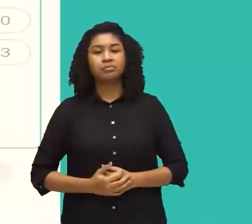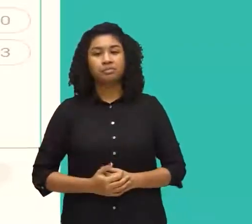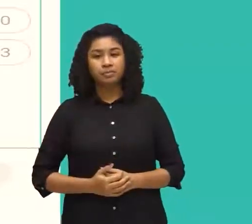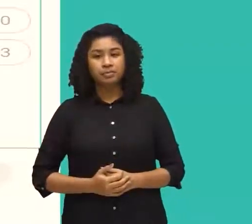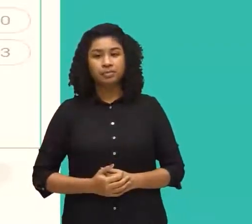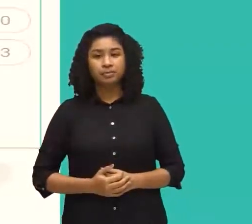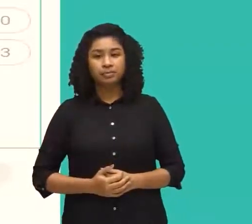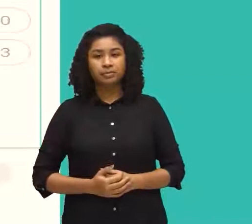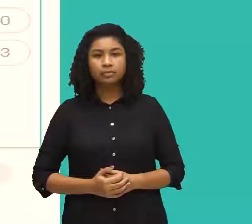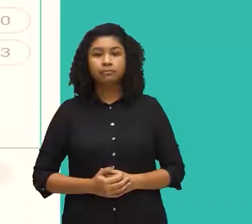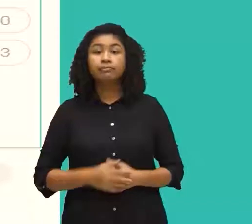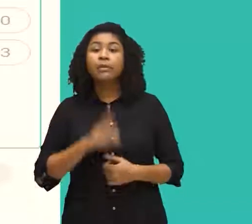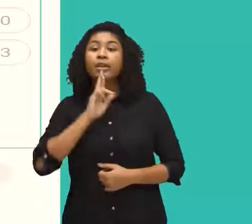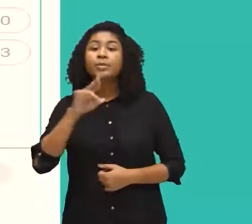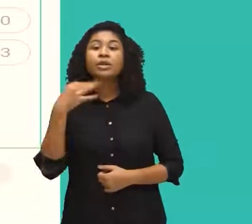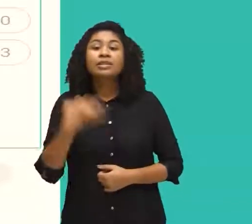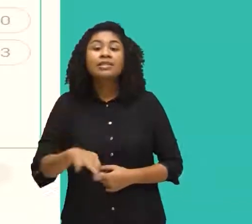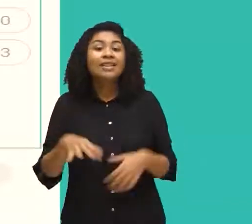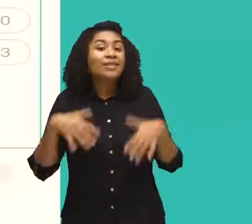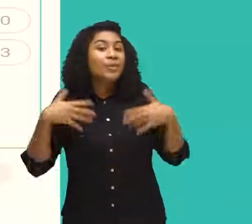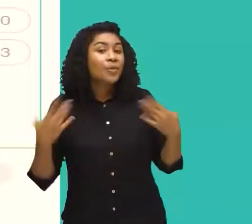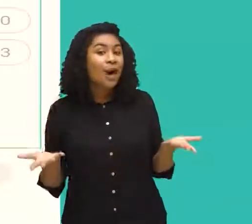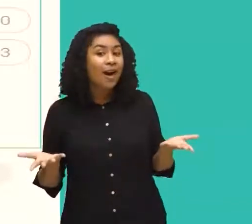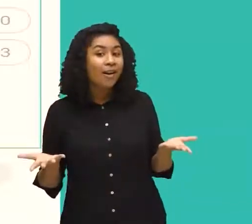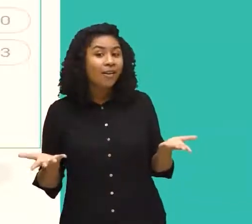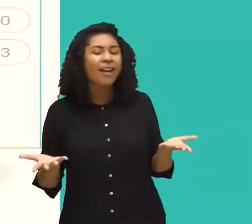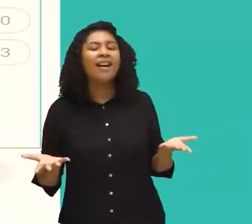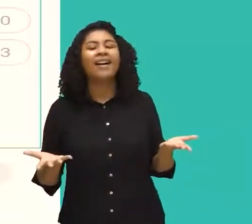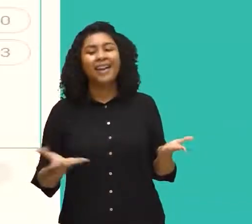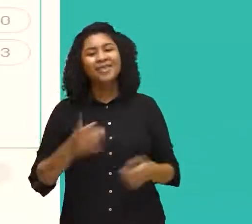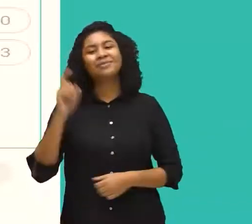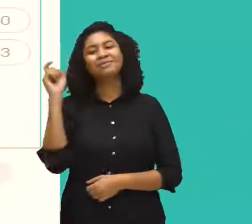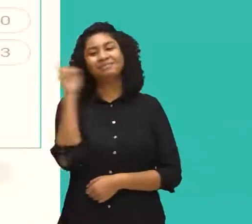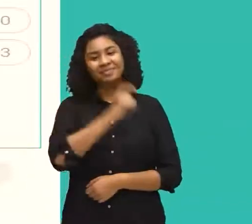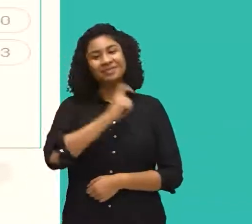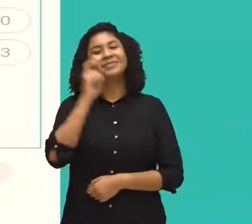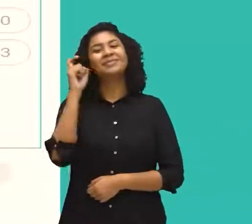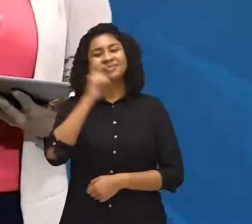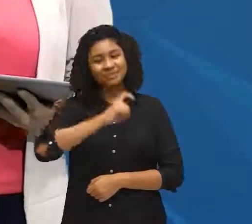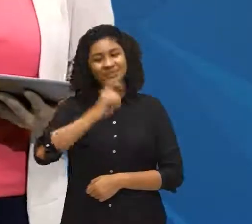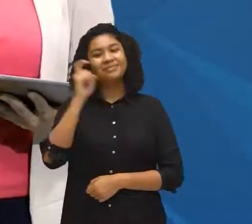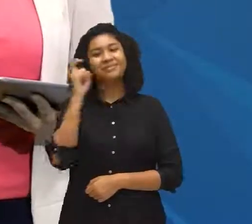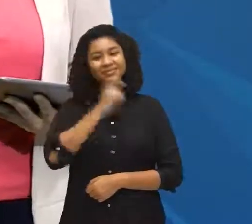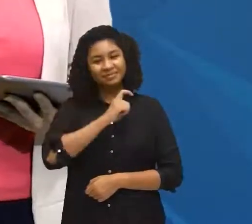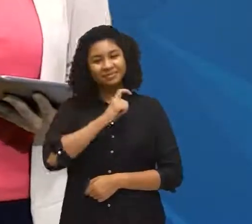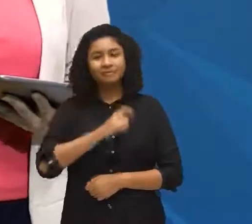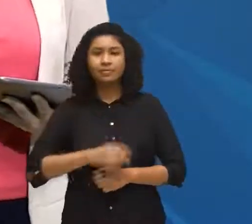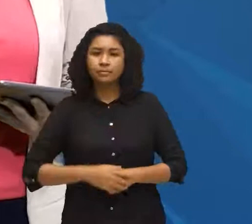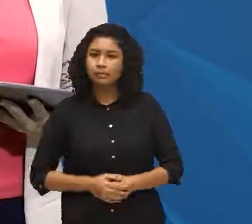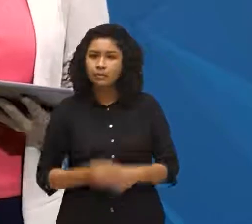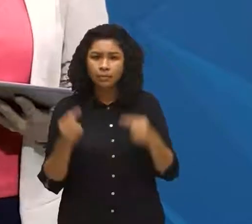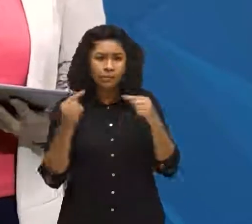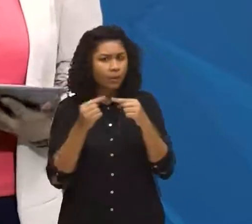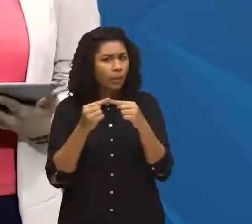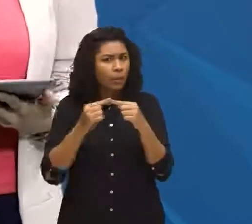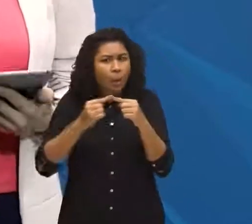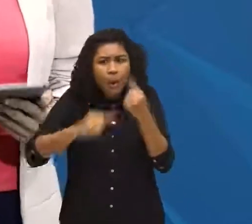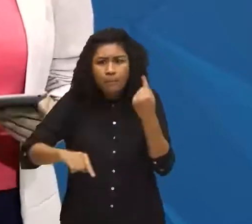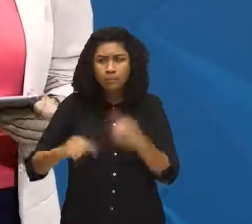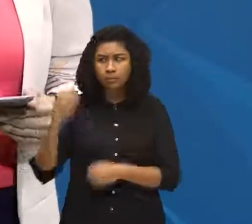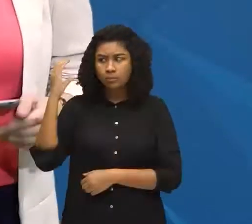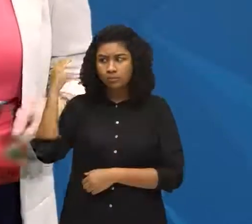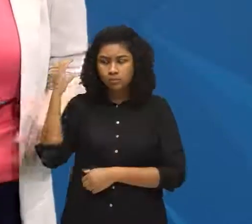falsa. Resposta correta, gente, é fake, tá bom? Não tem relação científica